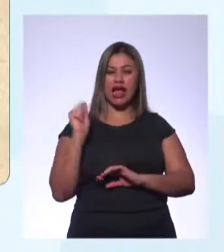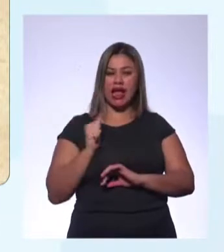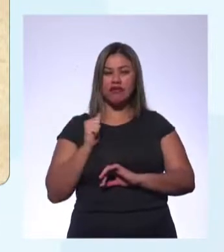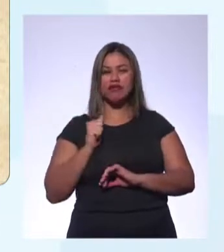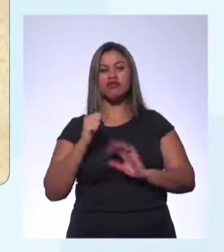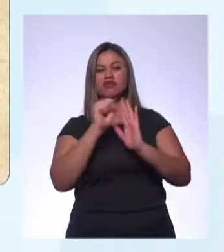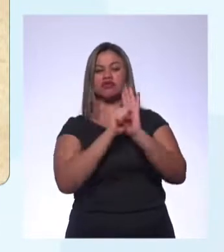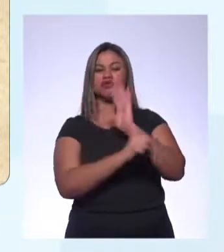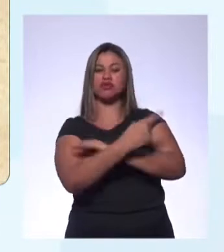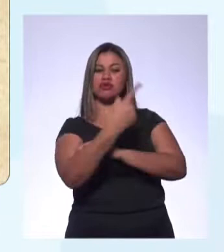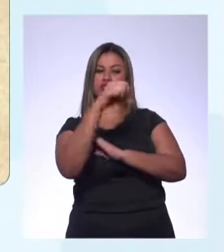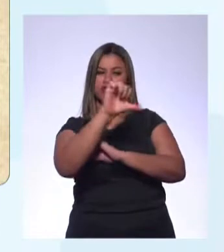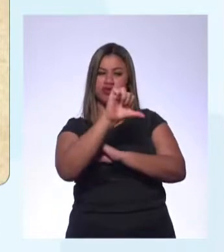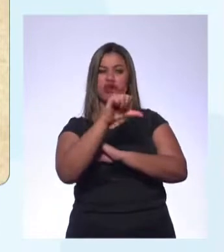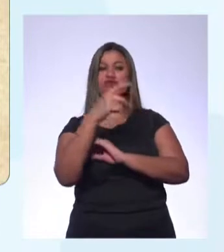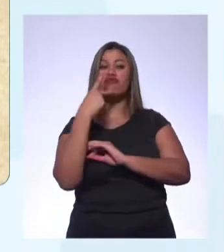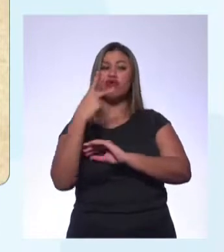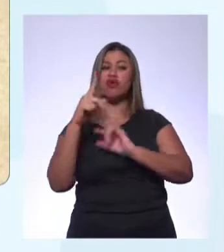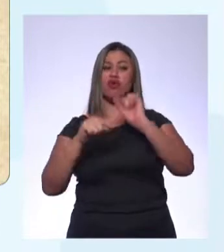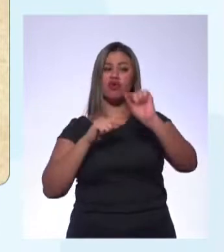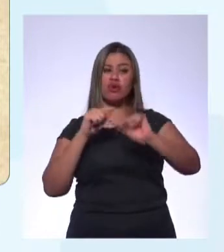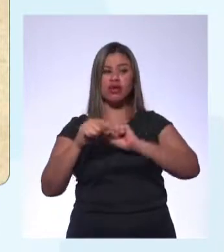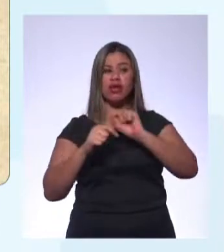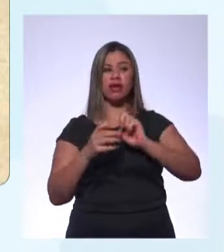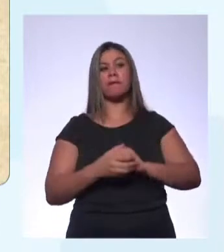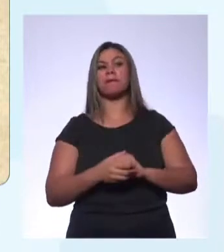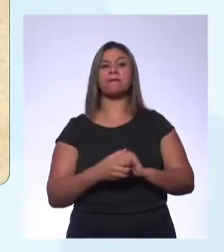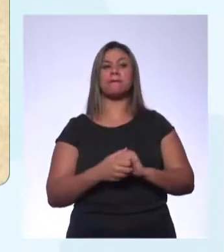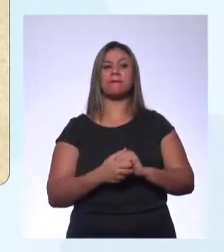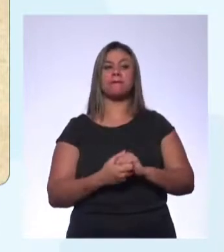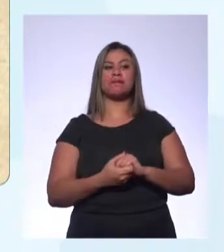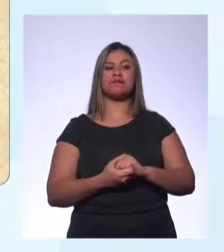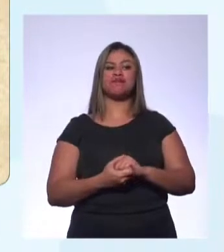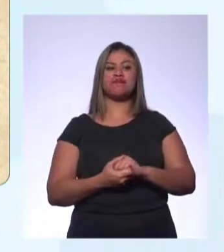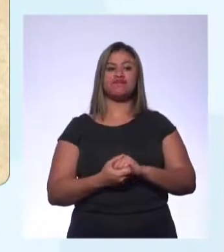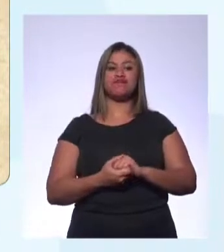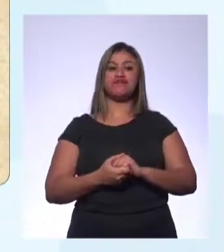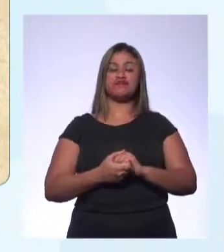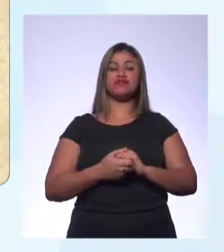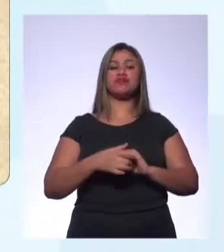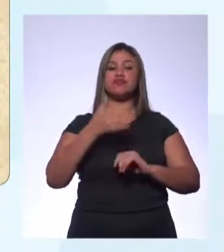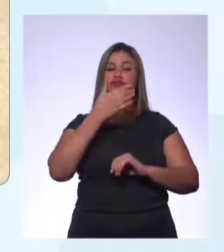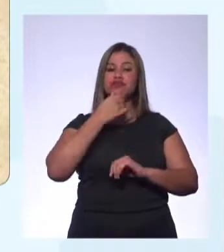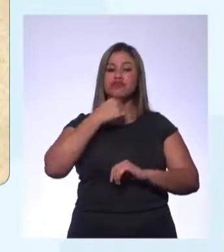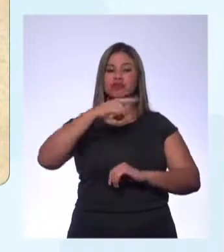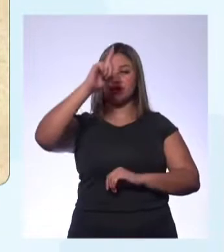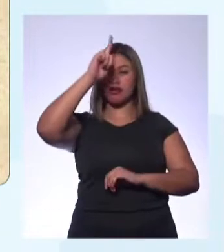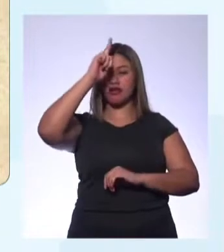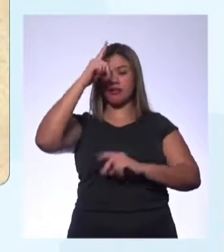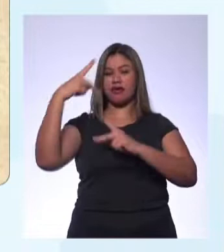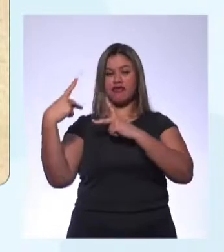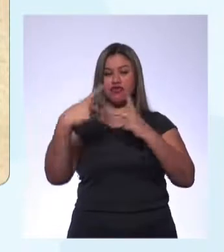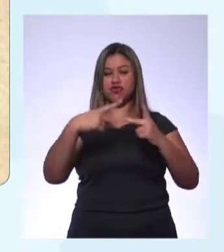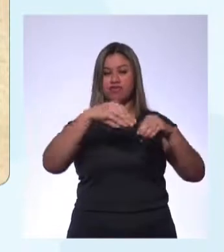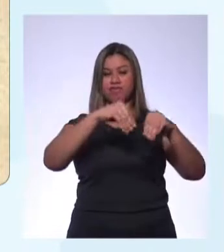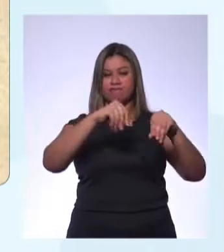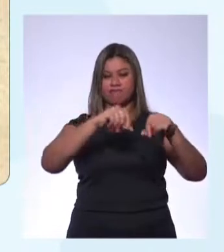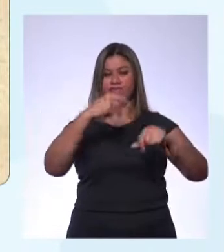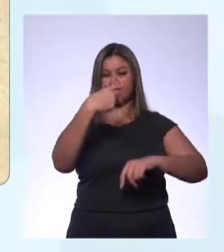século XIX, e ele disse o seguinte para um comandante alemão que visitou, que esteve no seu